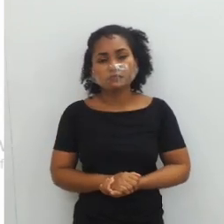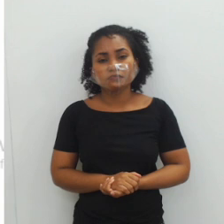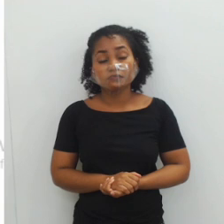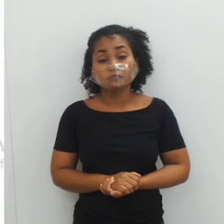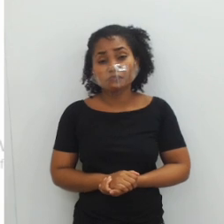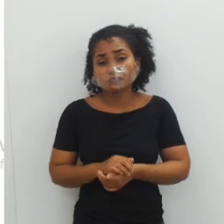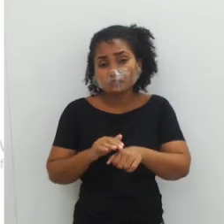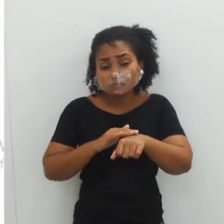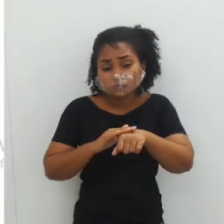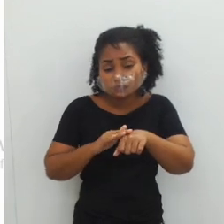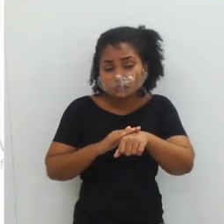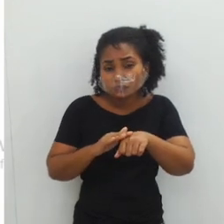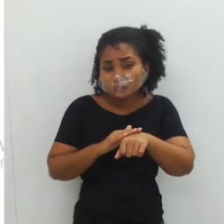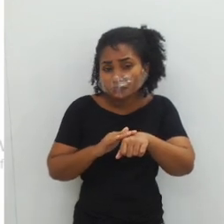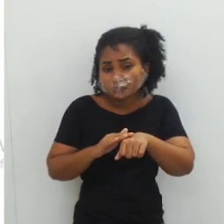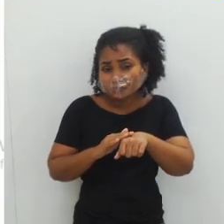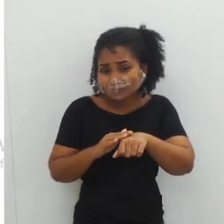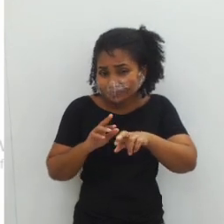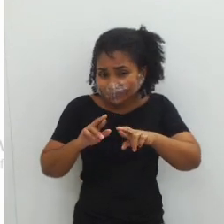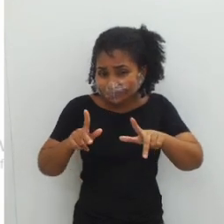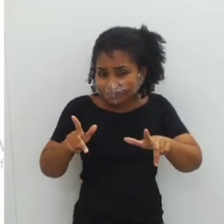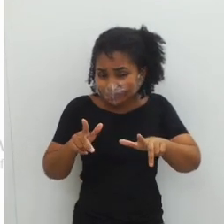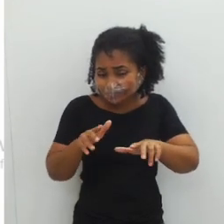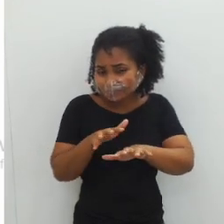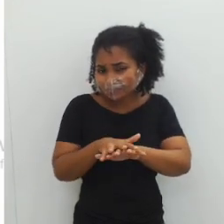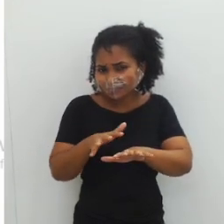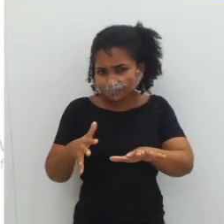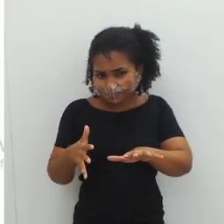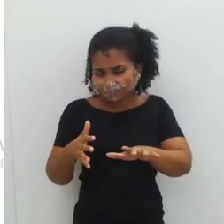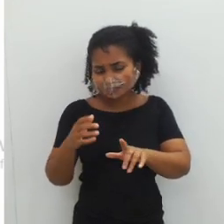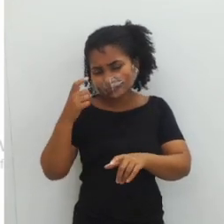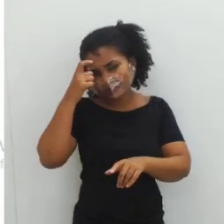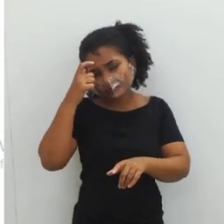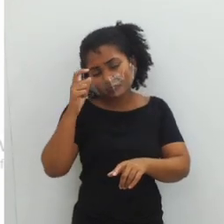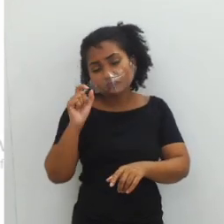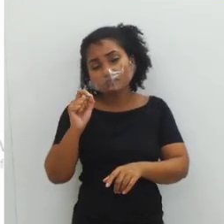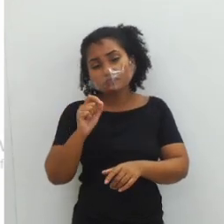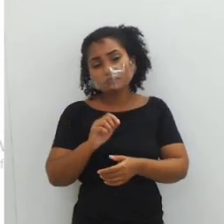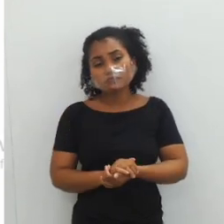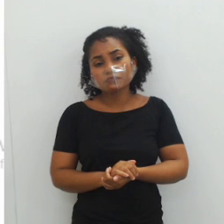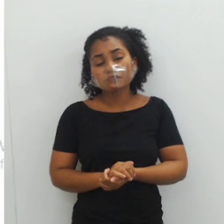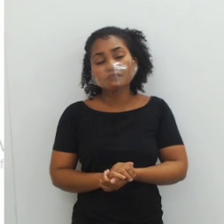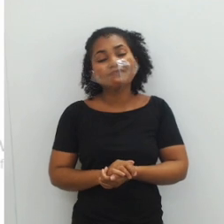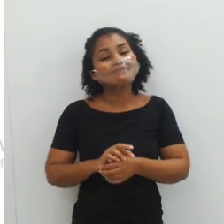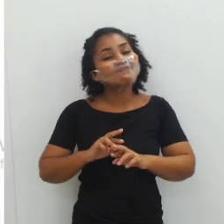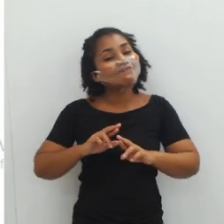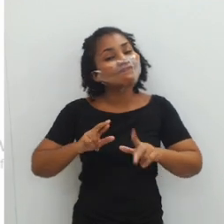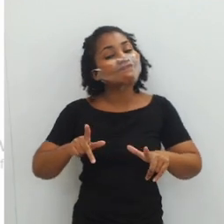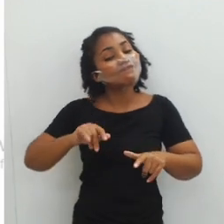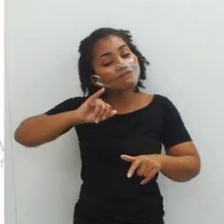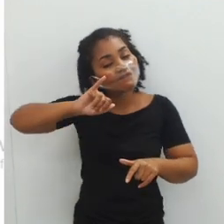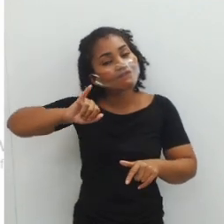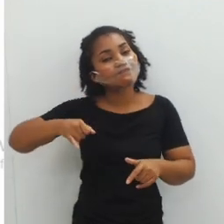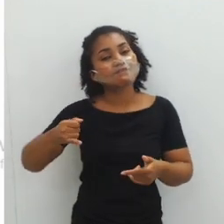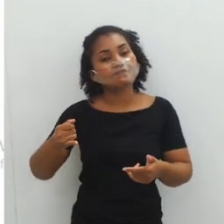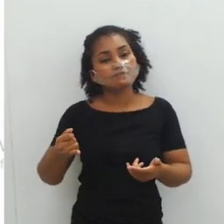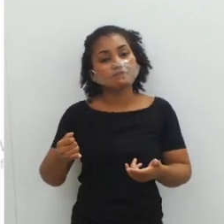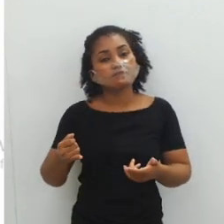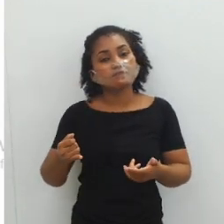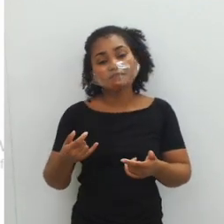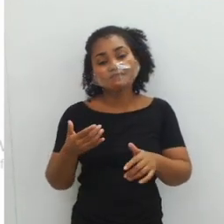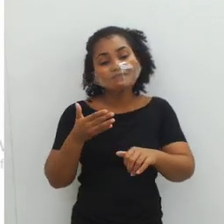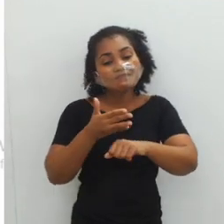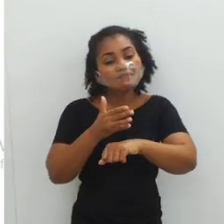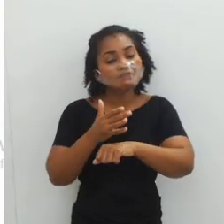A cor da pele não vai diferenciar. O que vai diferenciar? As oportunidades. Então,